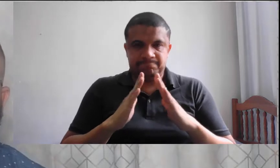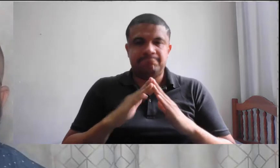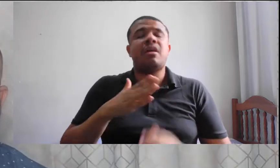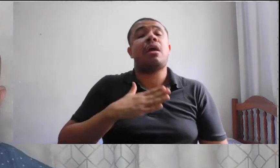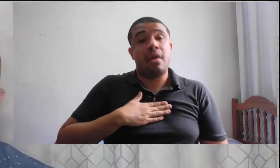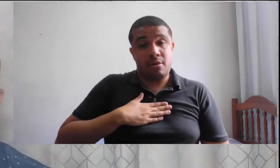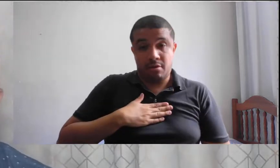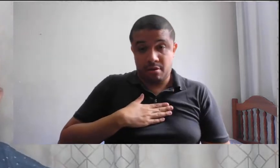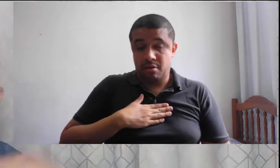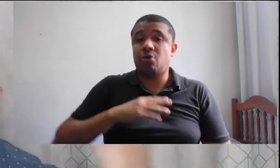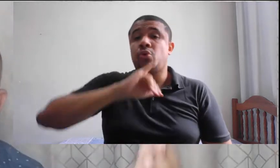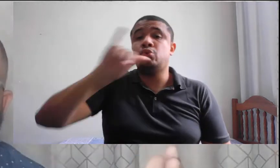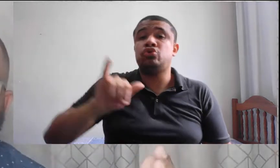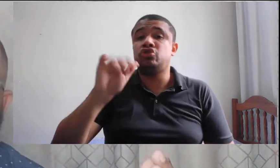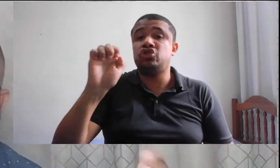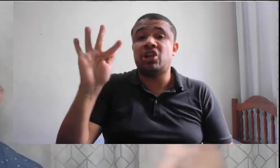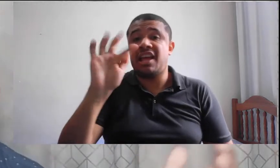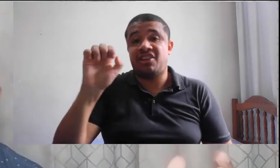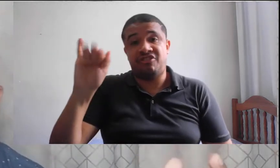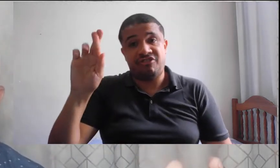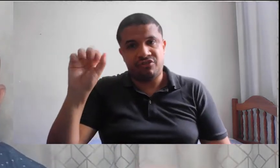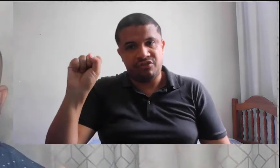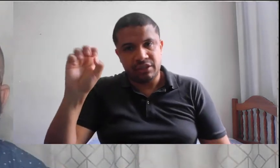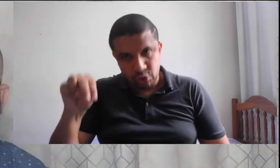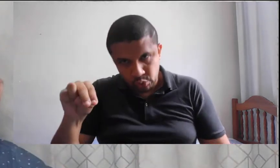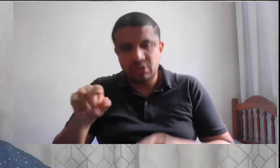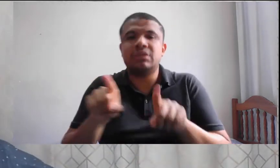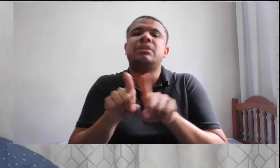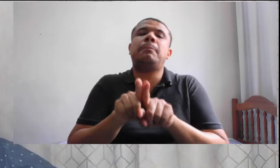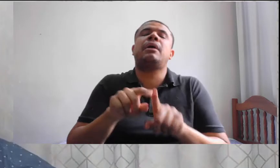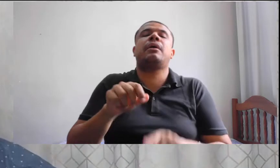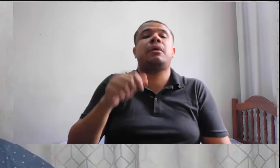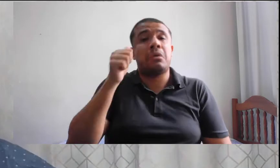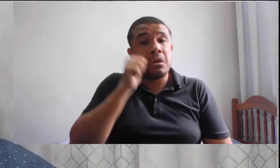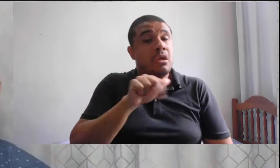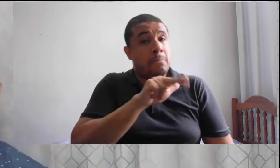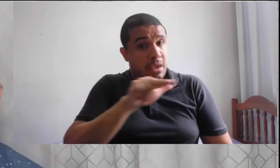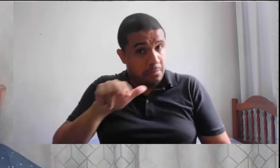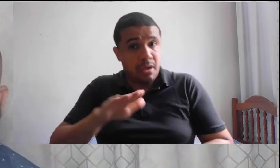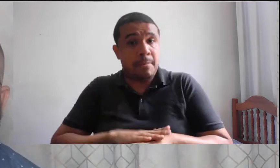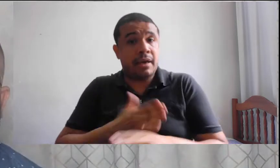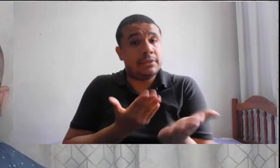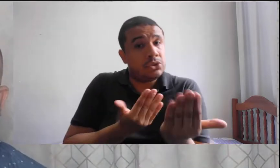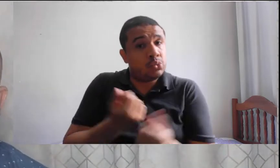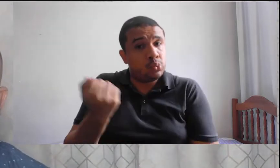Eu, Jefferson, o meu irmão que é um ano mais velho que eu e a minha irmã que é um ano mais nova que eu.